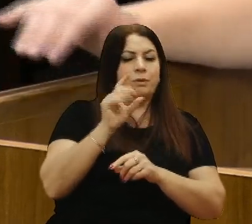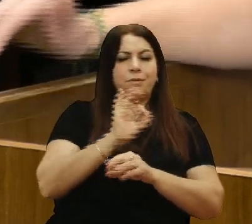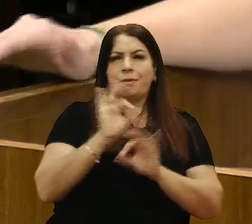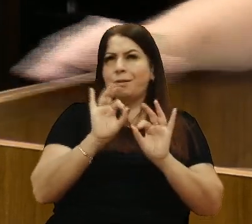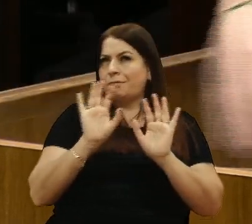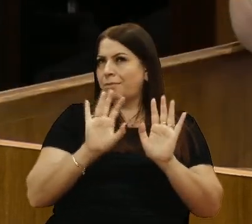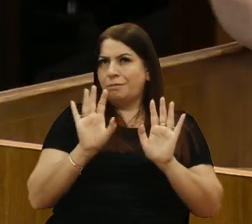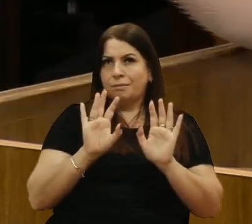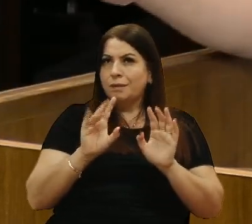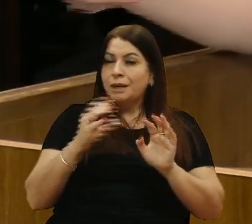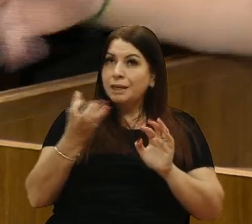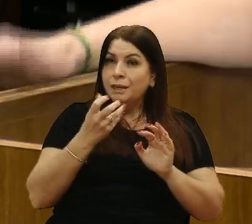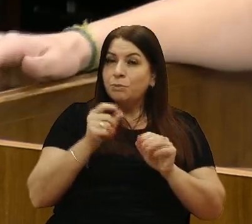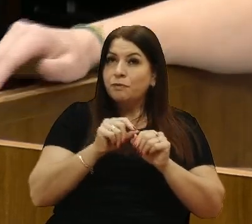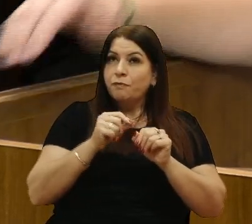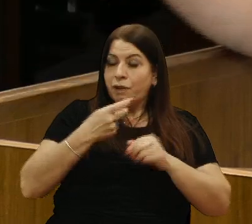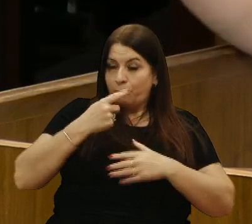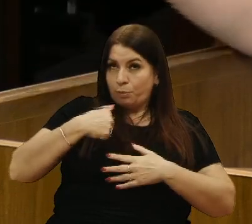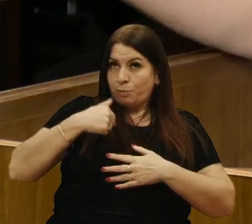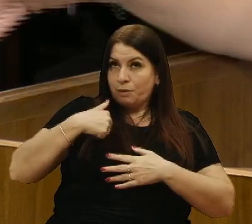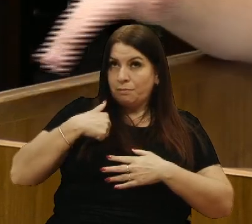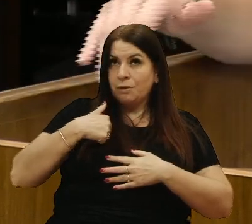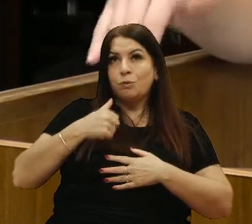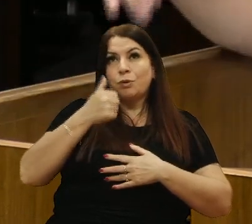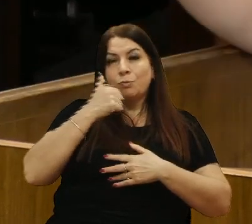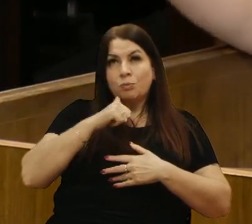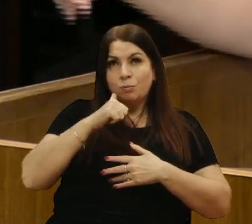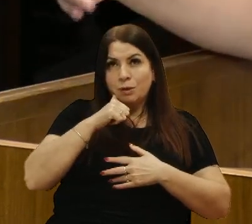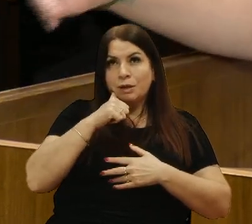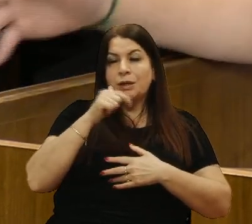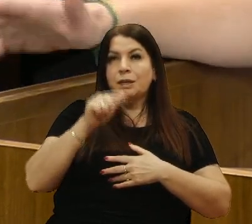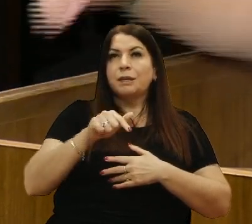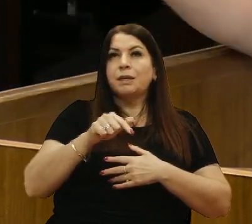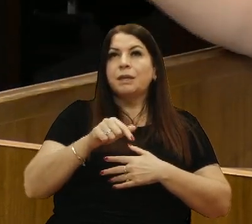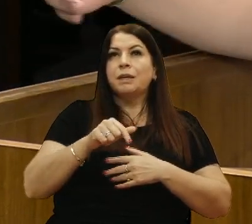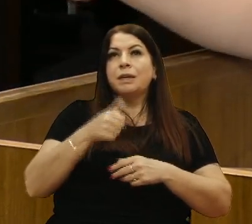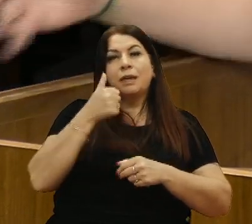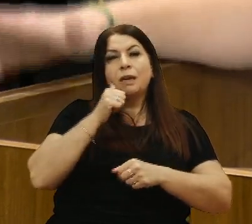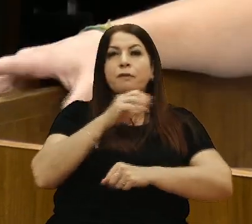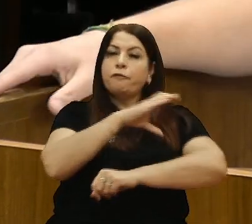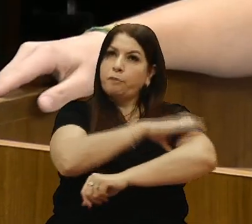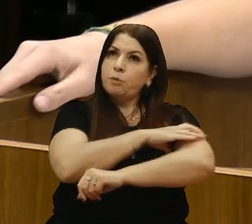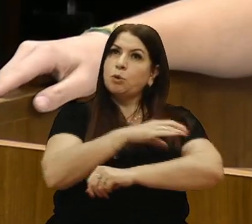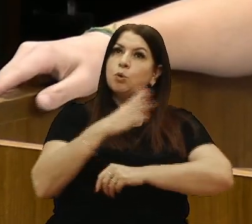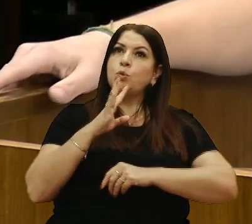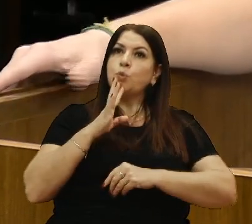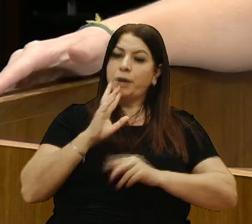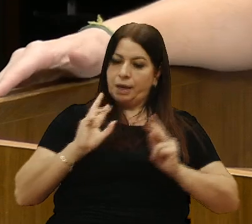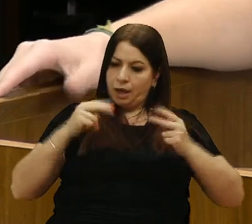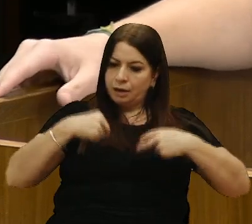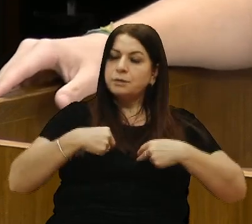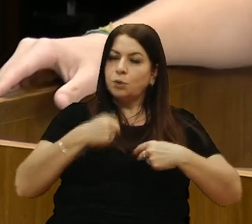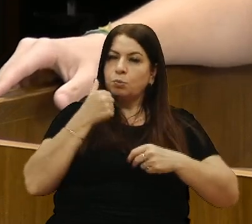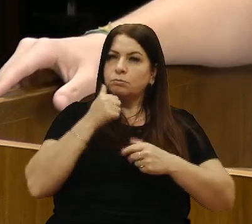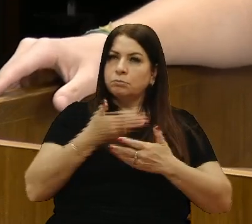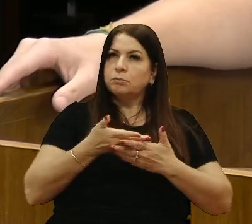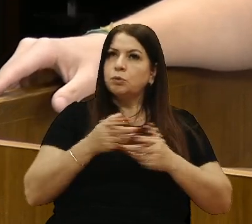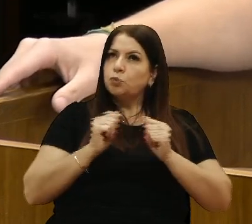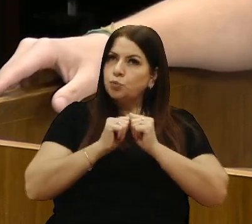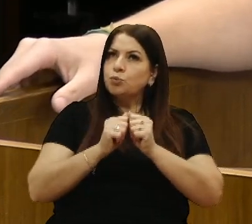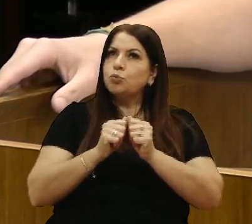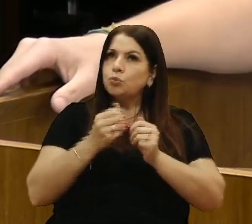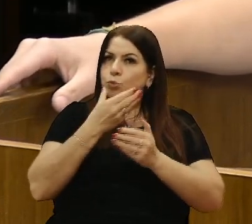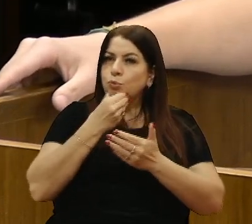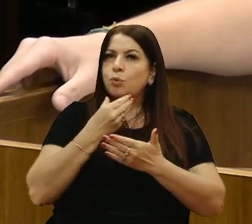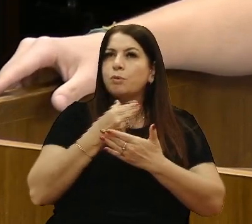disso. Nós queremos, falo por mim, né, enquanto uma mulher que é, sim, feminista, que se reconhece enquanto feminista, nós queremos, ao lado dos